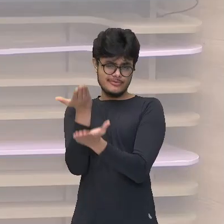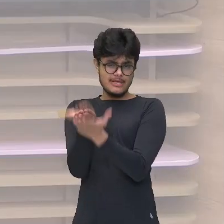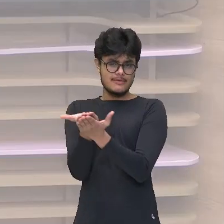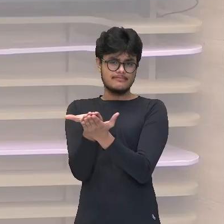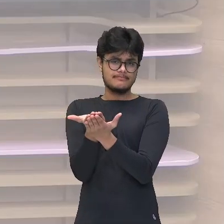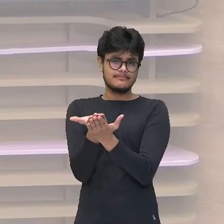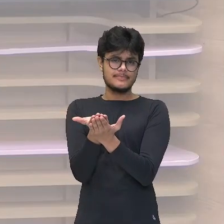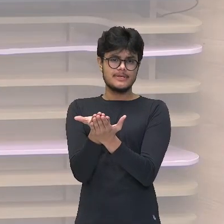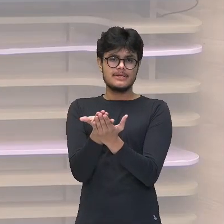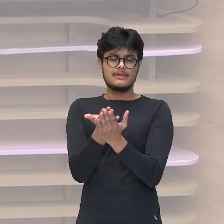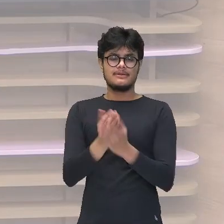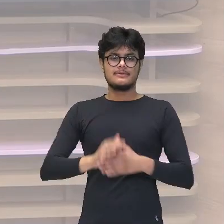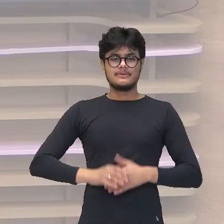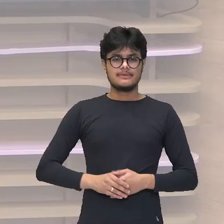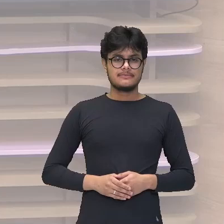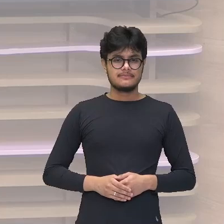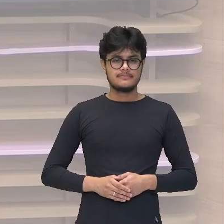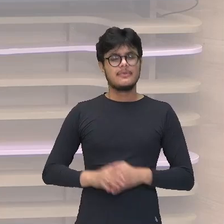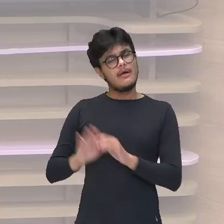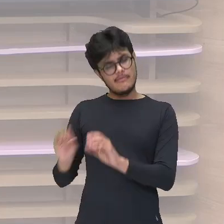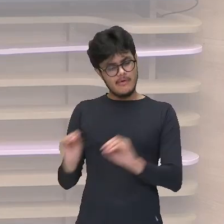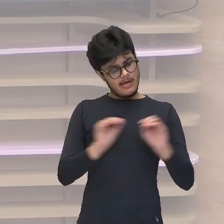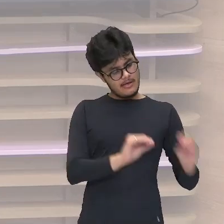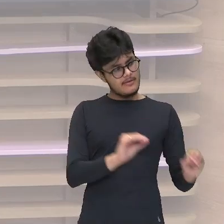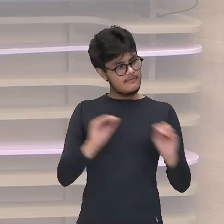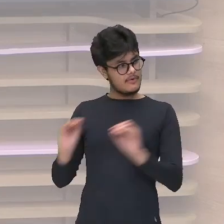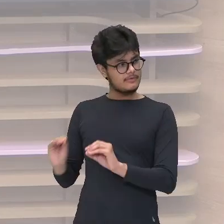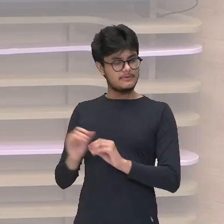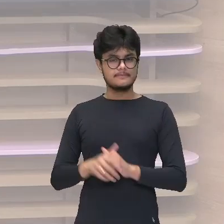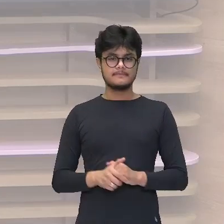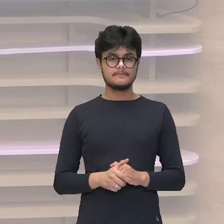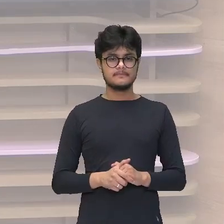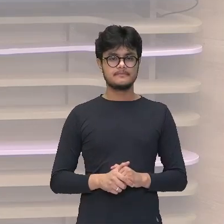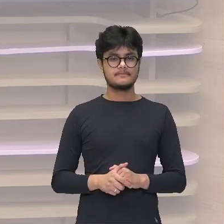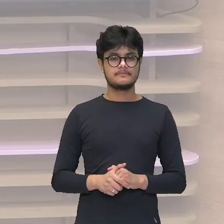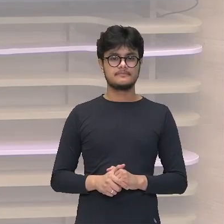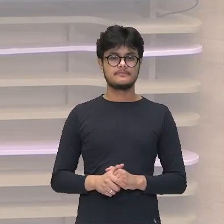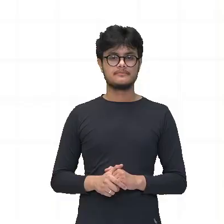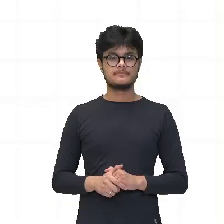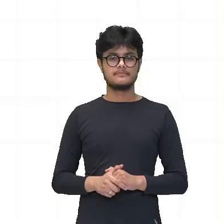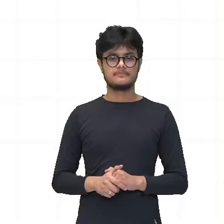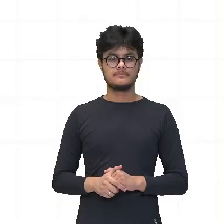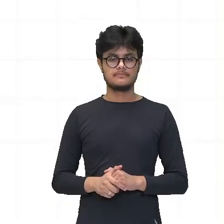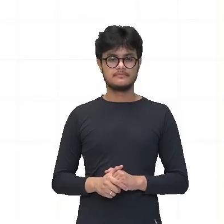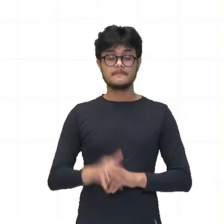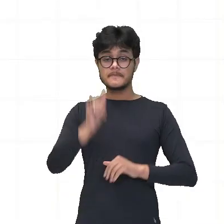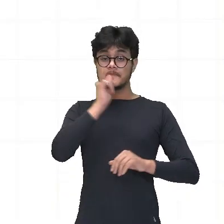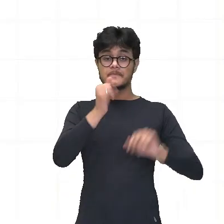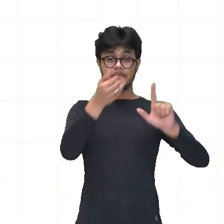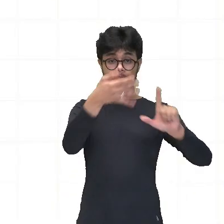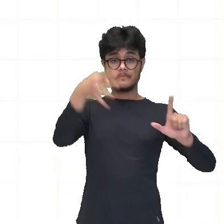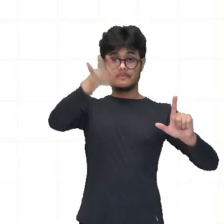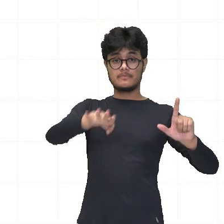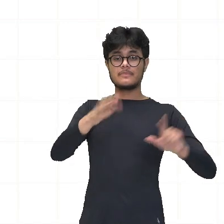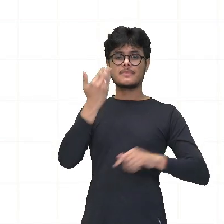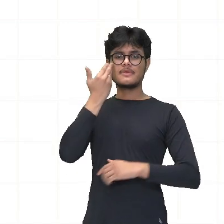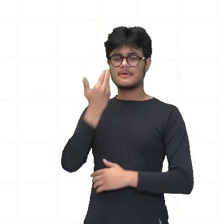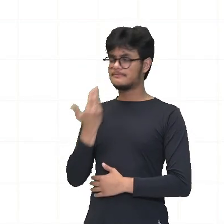uma cidade ali próxima e no final do dia ela retorna. Temos agora a tabelinha para mostrar